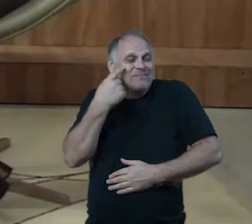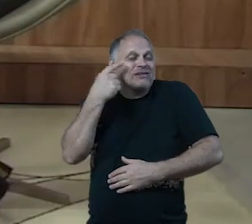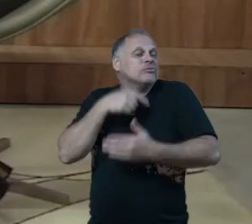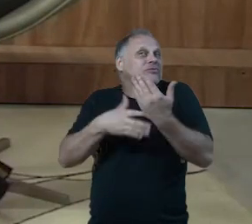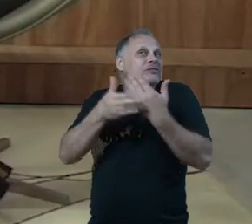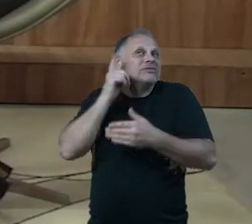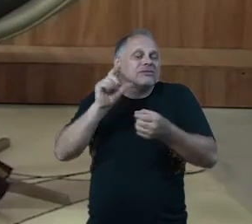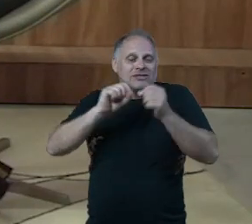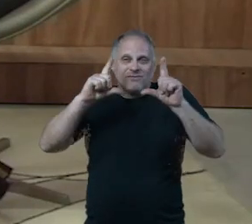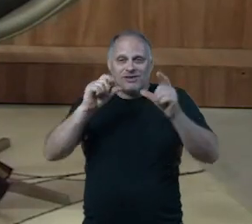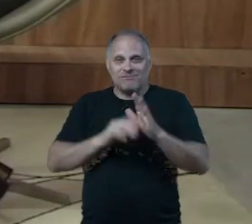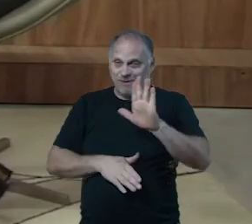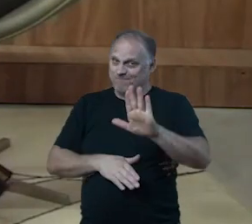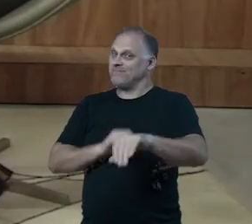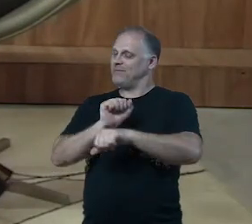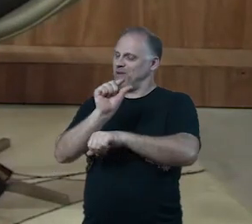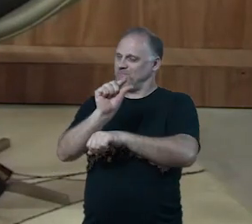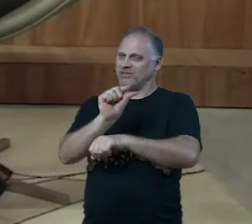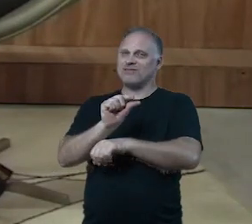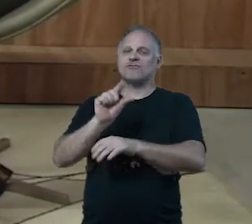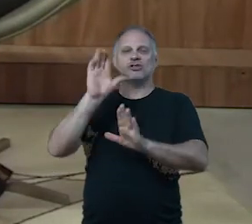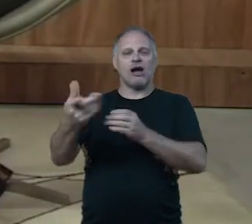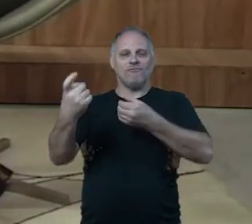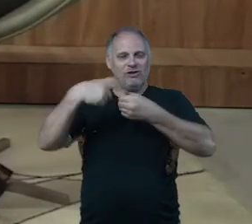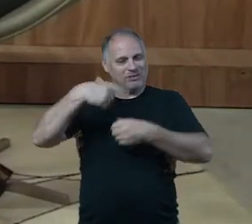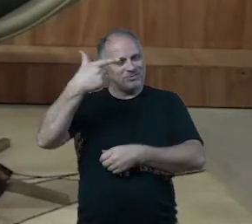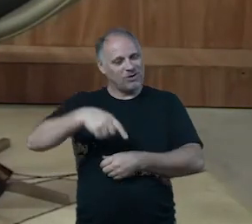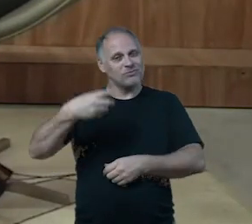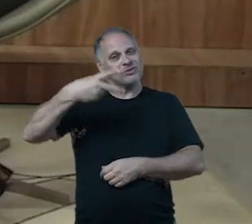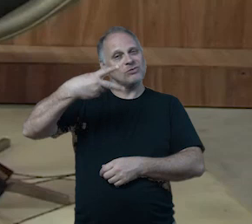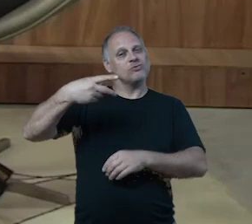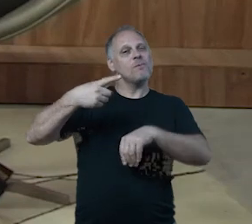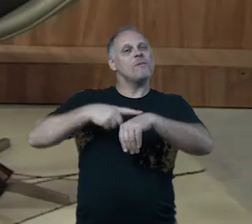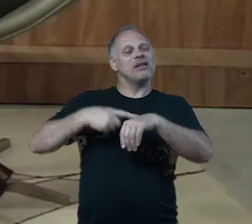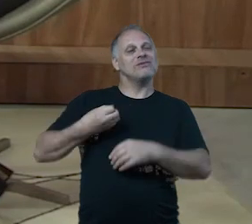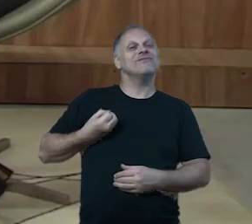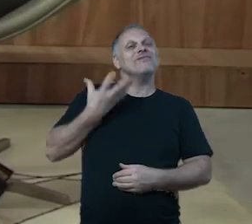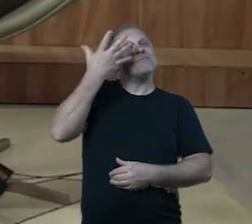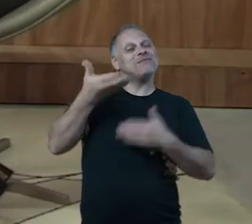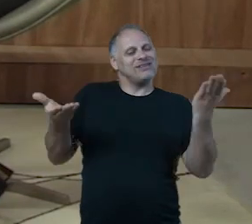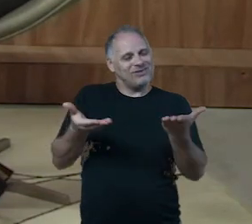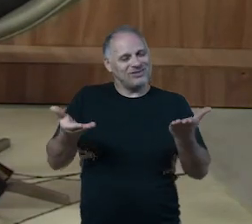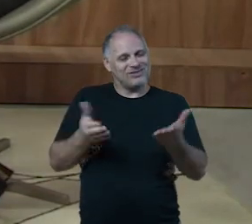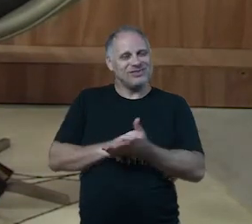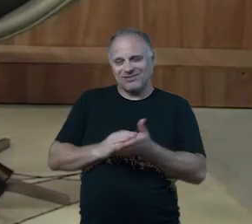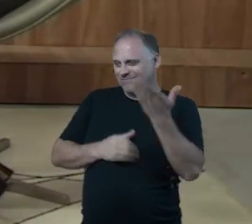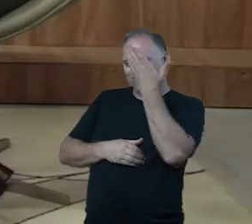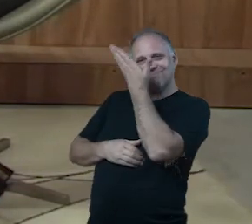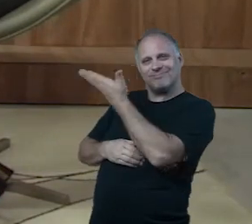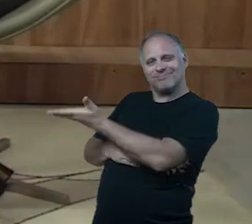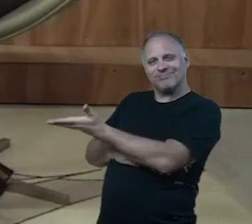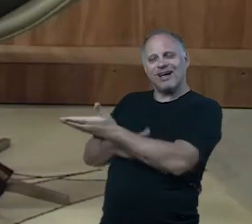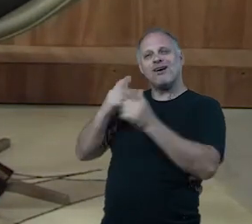sair. Perfeito. Gente, não sai daí, fica aí. Em seguidinha a gente volta com o segundo bloco do Viver Plenamente de hoje, aqui com a